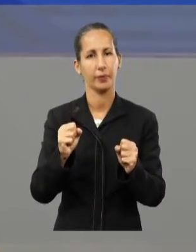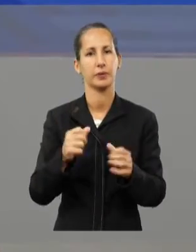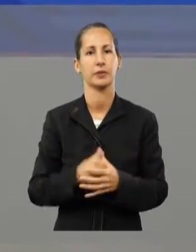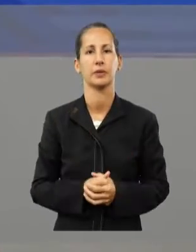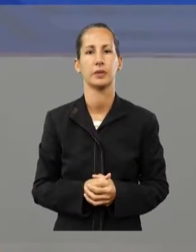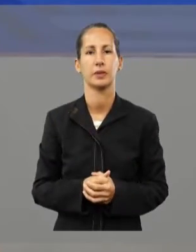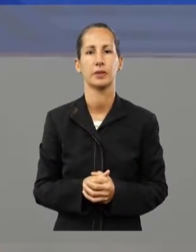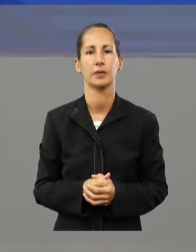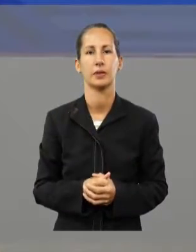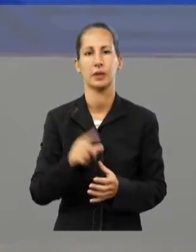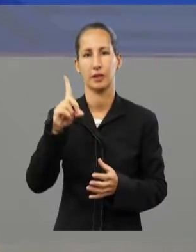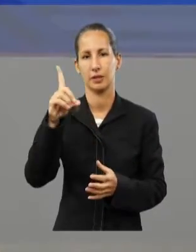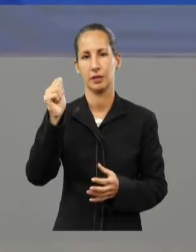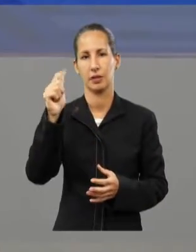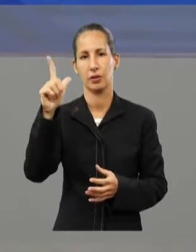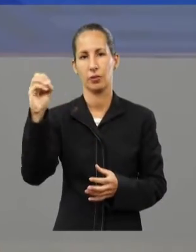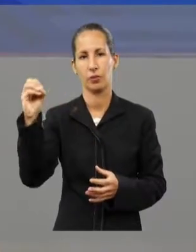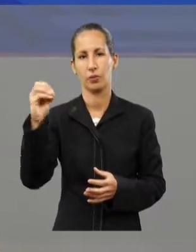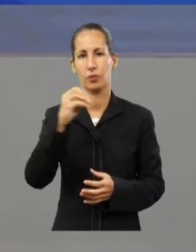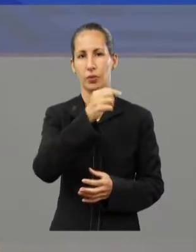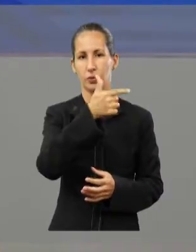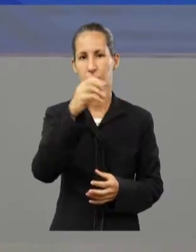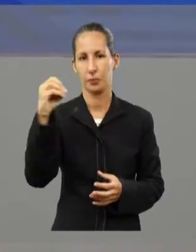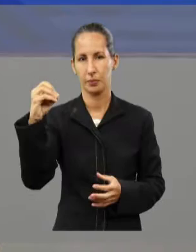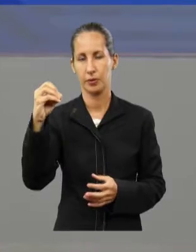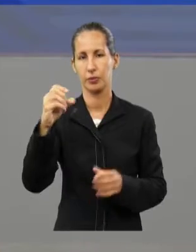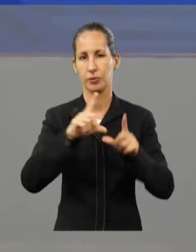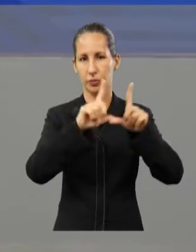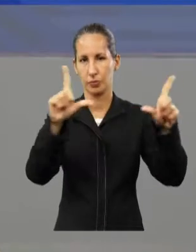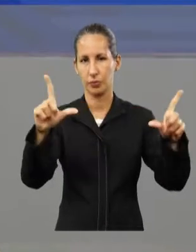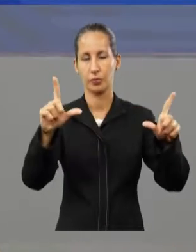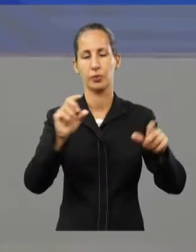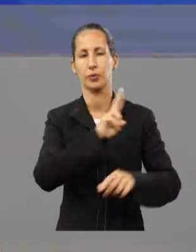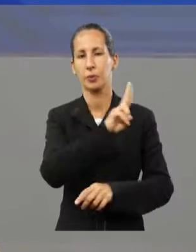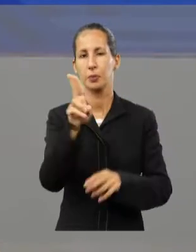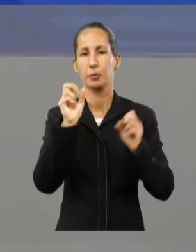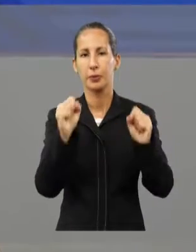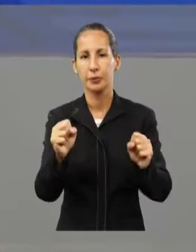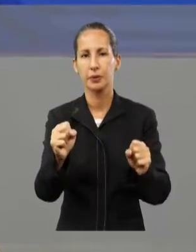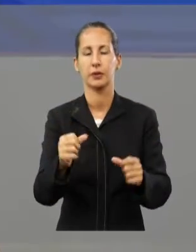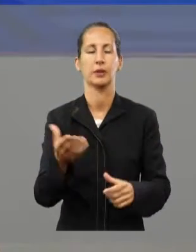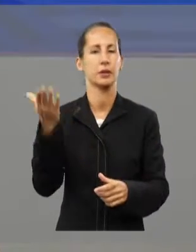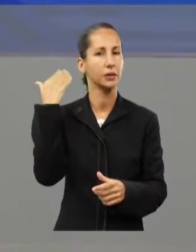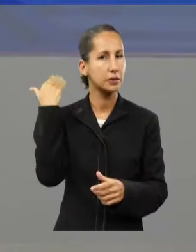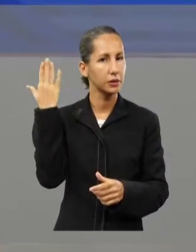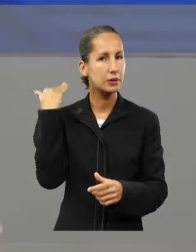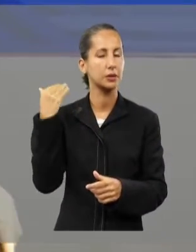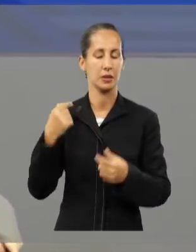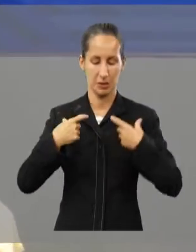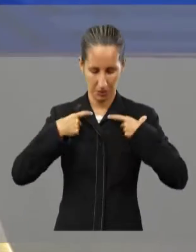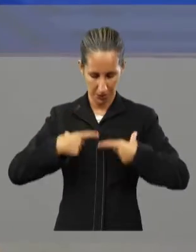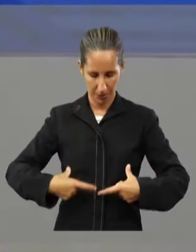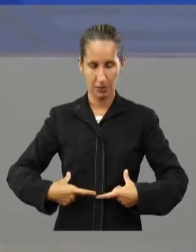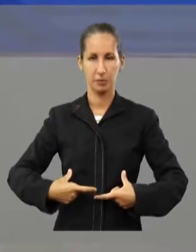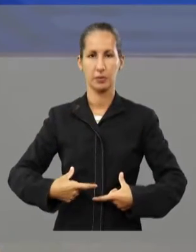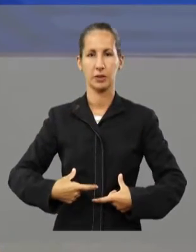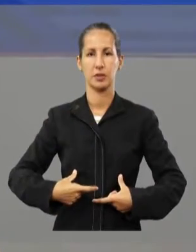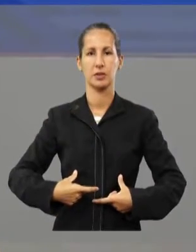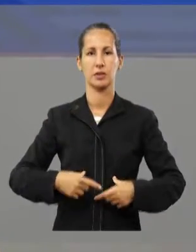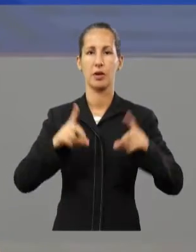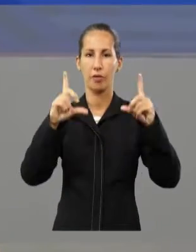boné da Rua 2000. Naquele tempo. Podia botar, digamos, camisa da Rua 2000.